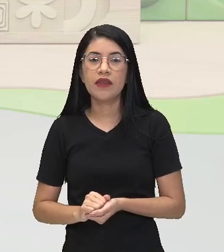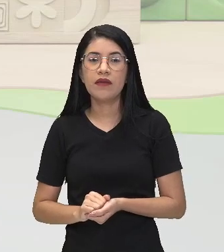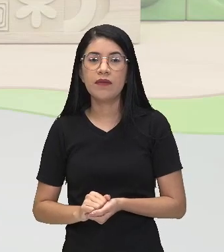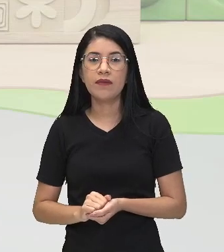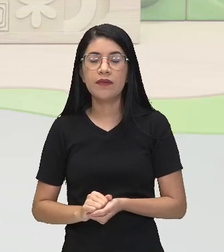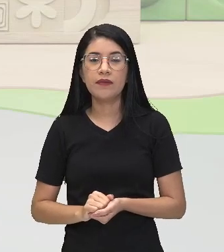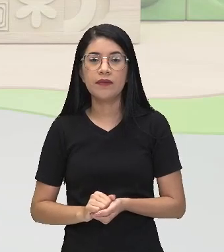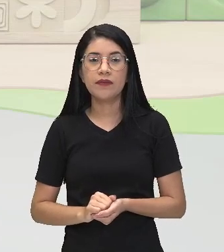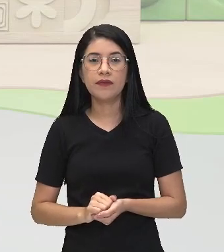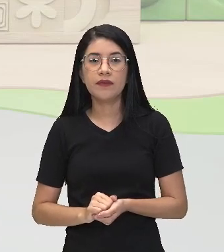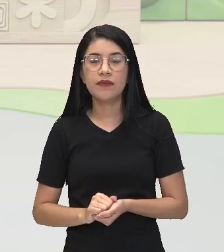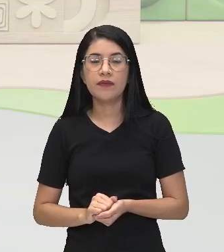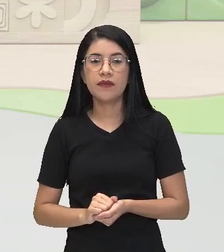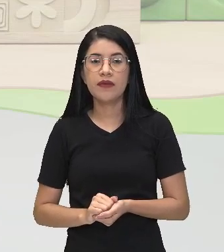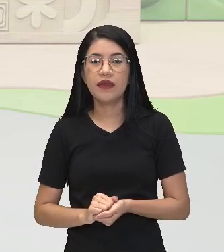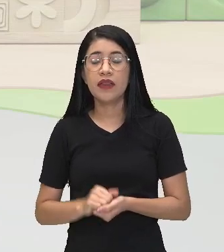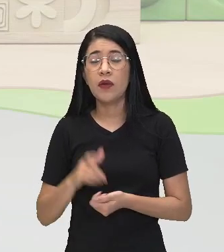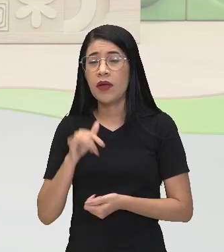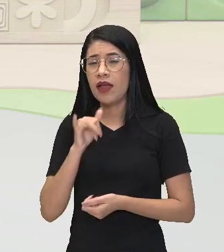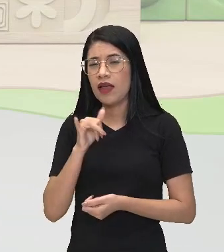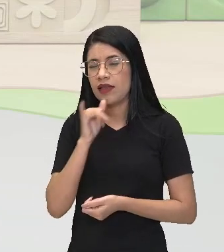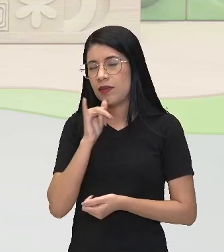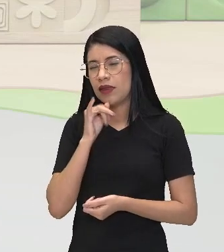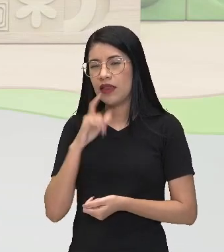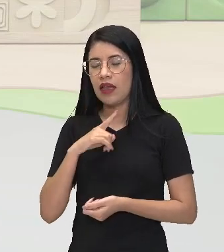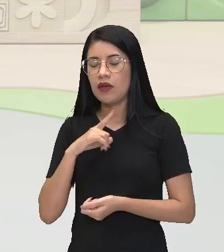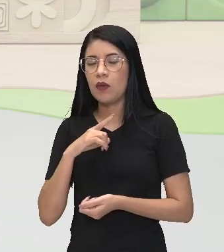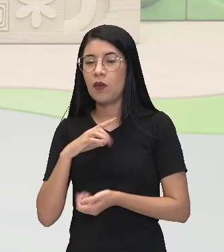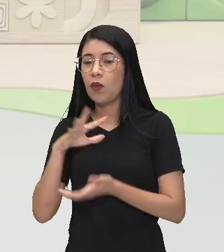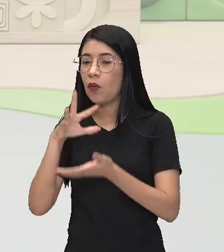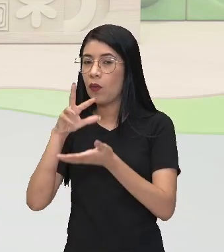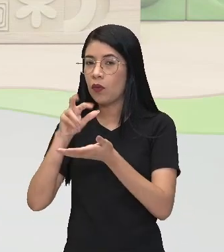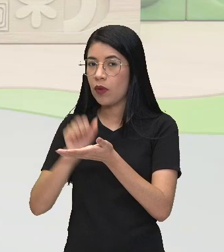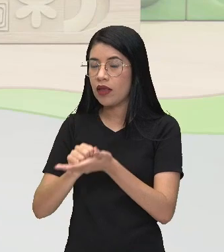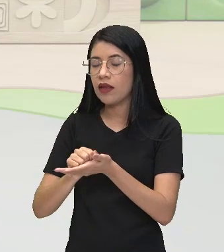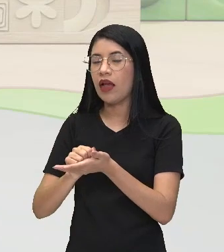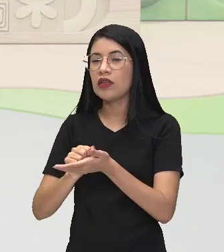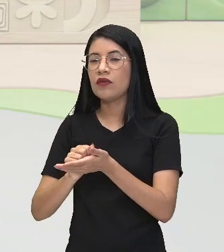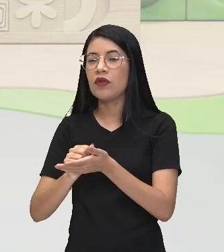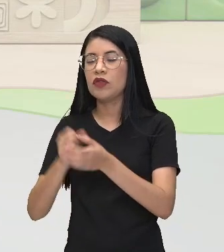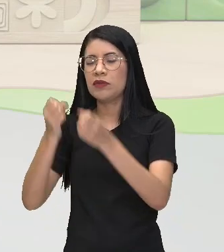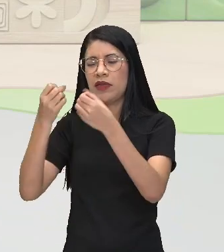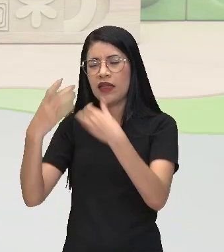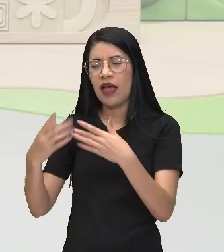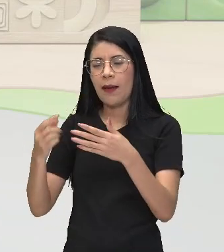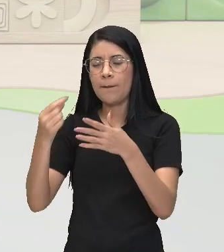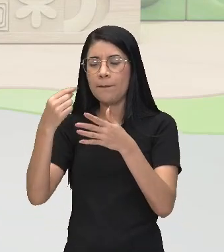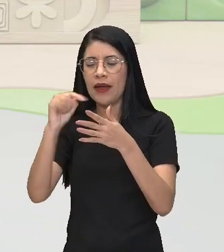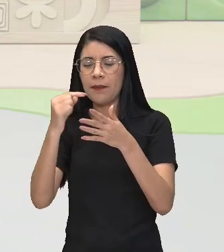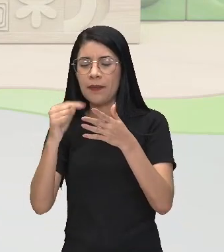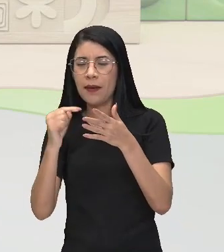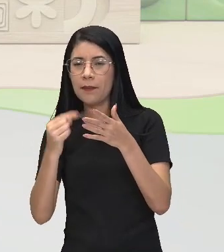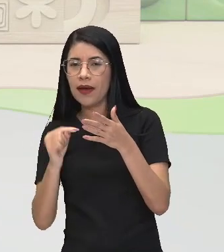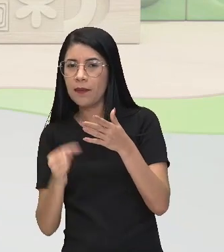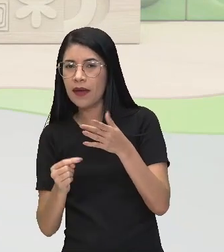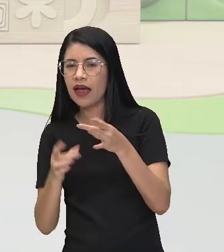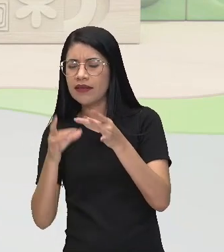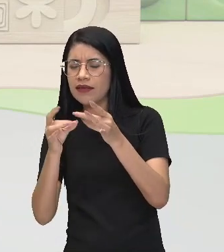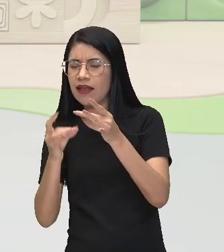digamos assim, cadastrados, né? É feita a triagem naquele serviço de saúde e é assim que se começa